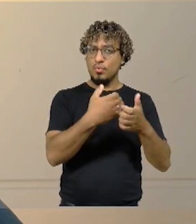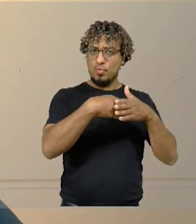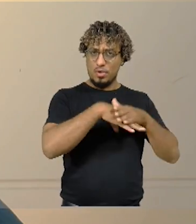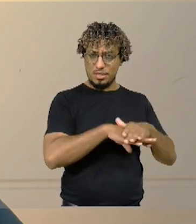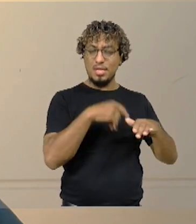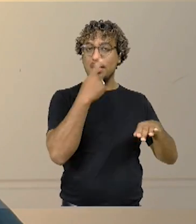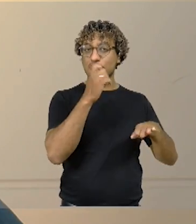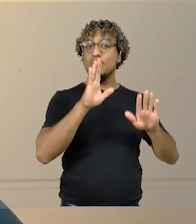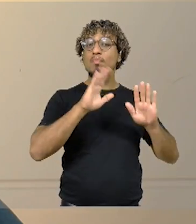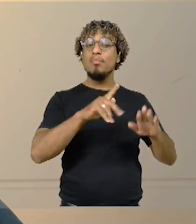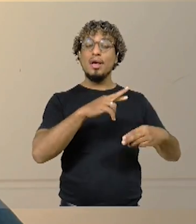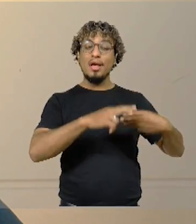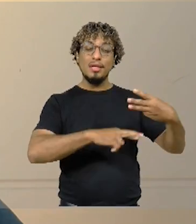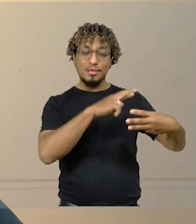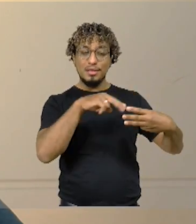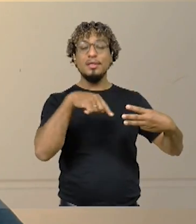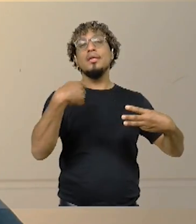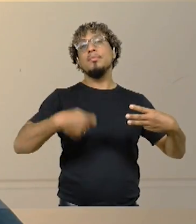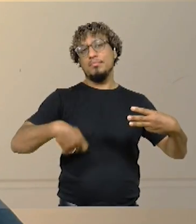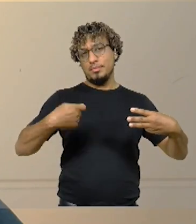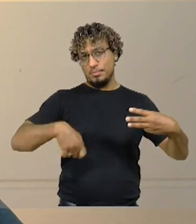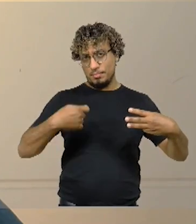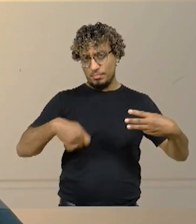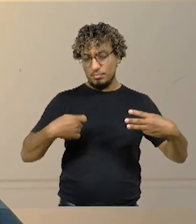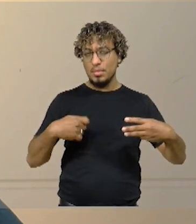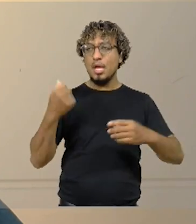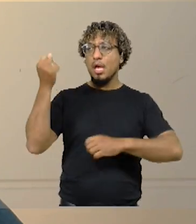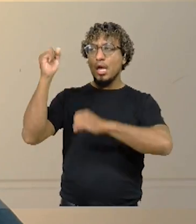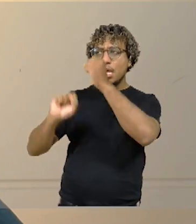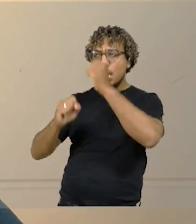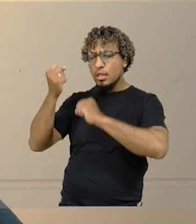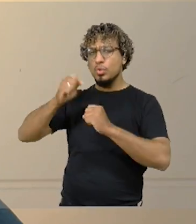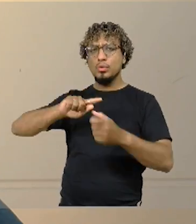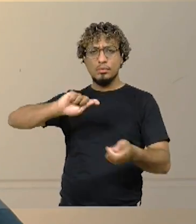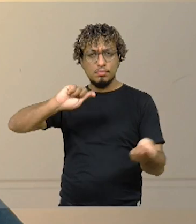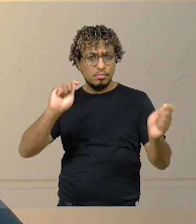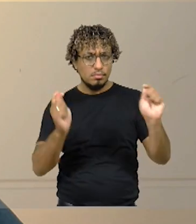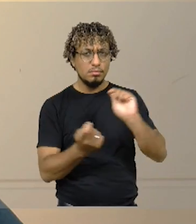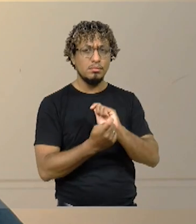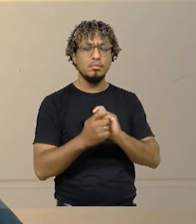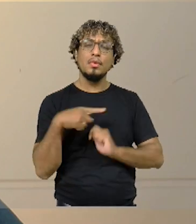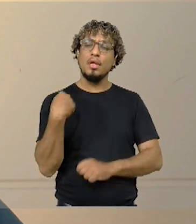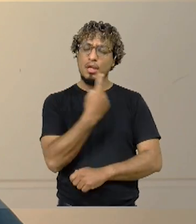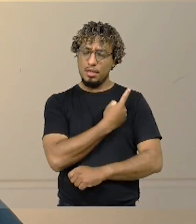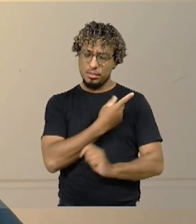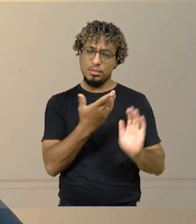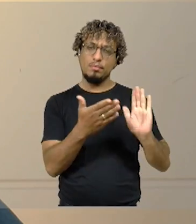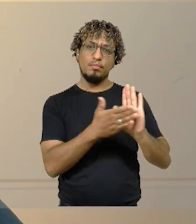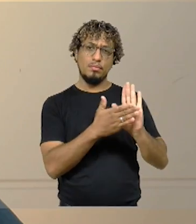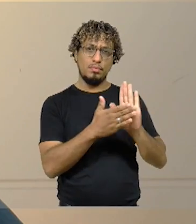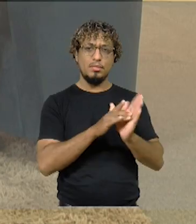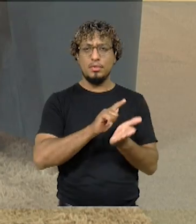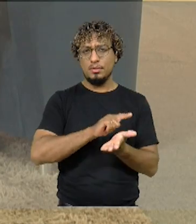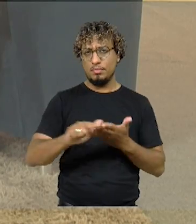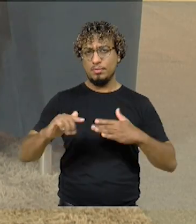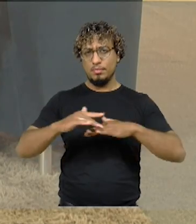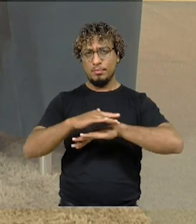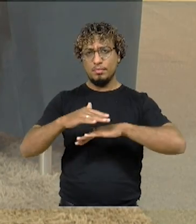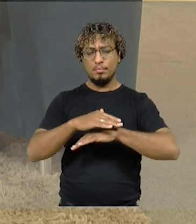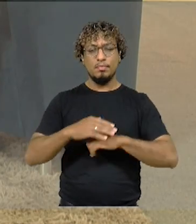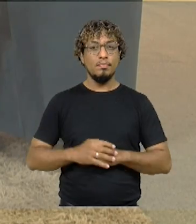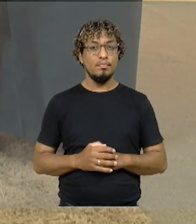né, ambiental em nossas escolas, é fundamental. Utilizar também o orçamento da prefeitura, da área de comunicação,